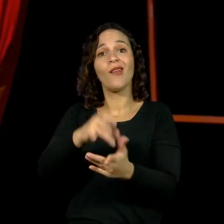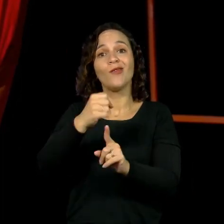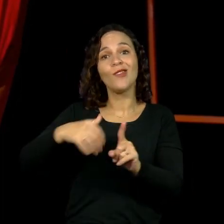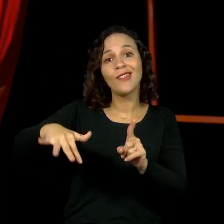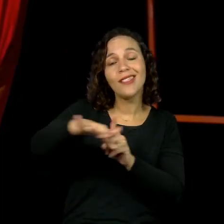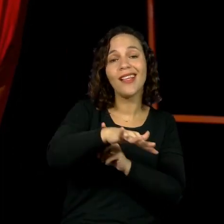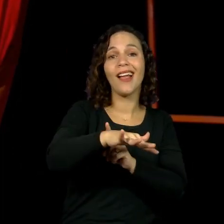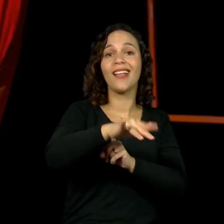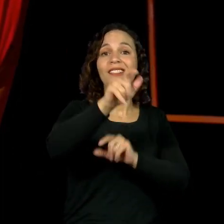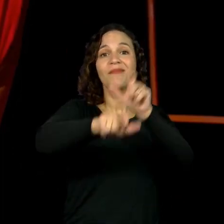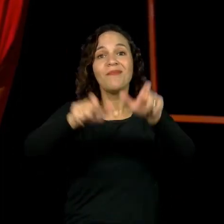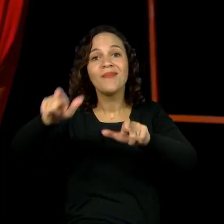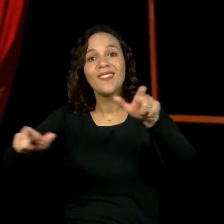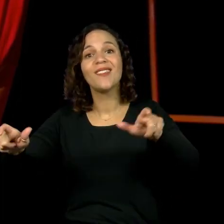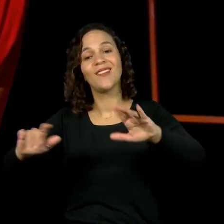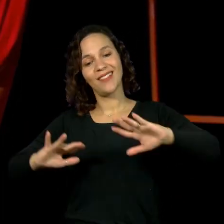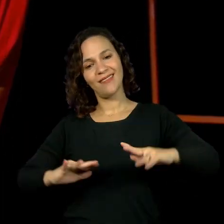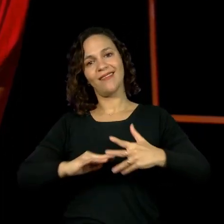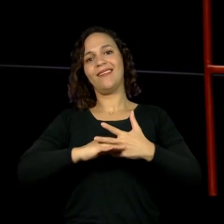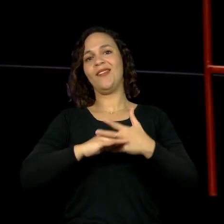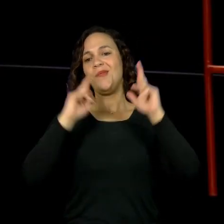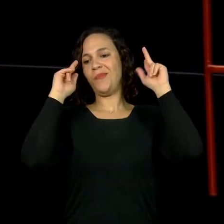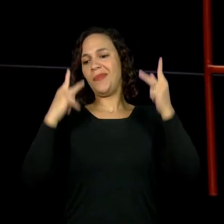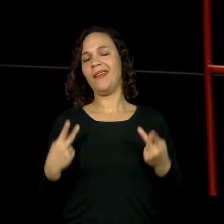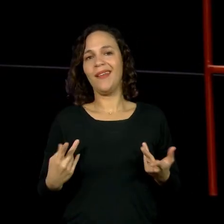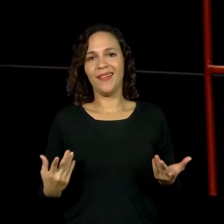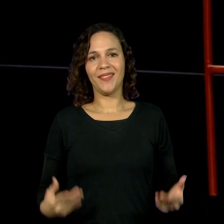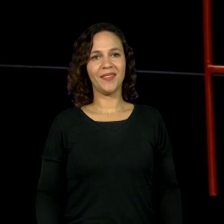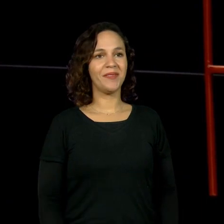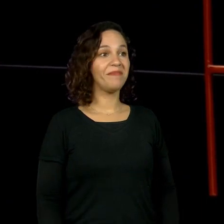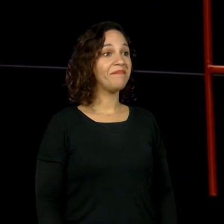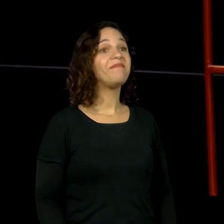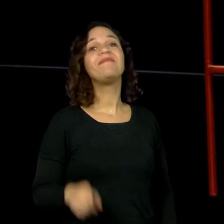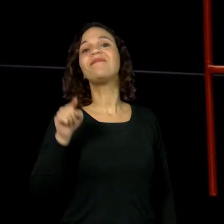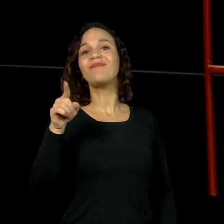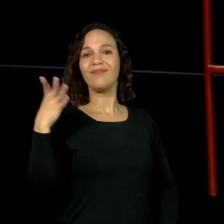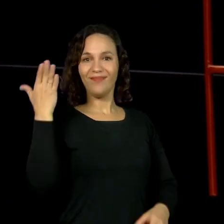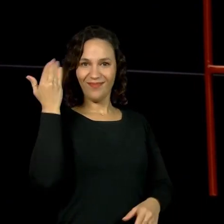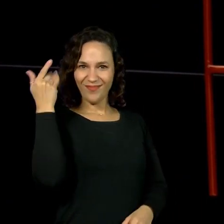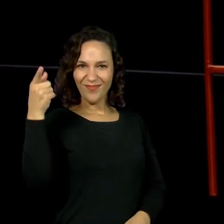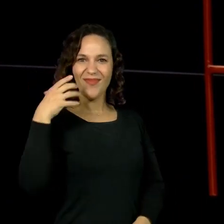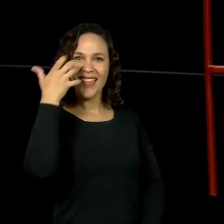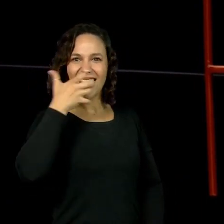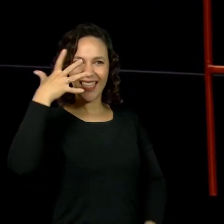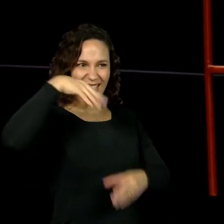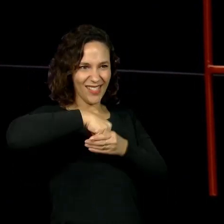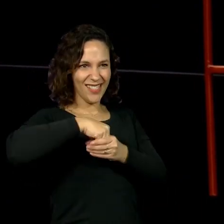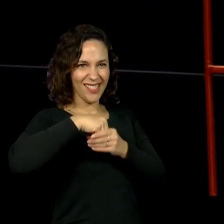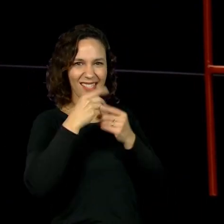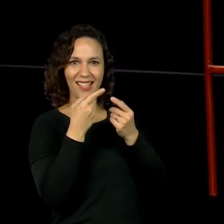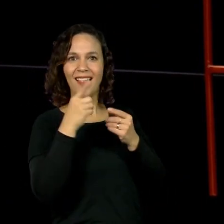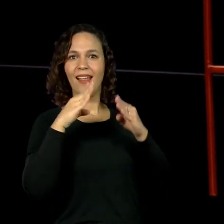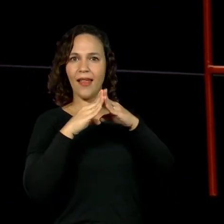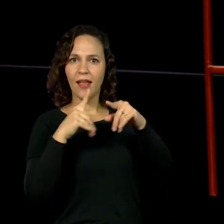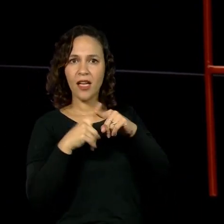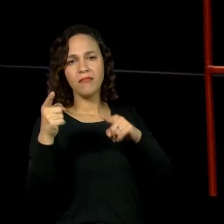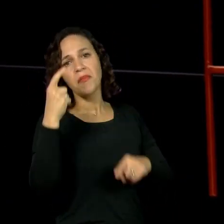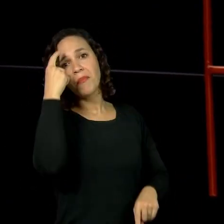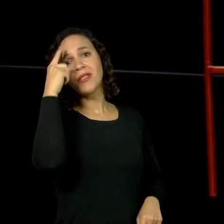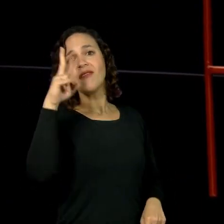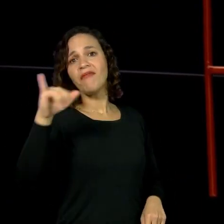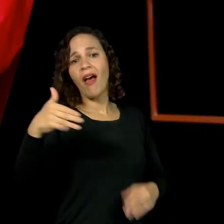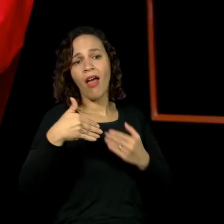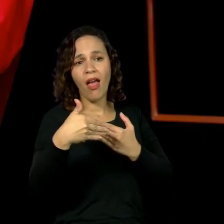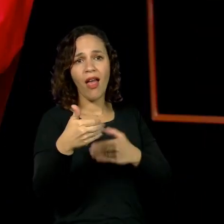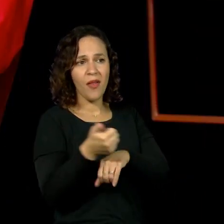do cidadão, das pessoas, do ser humano. Agora, o fato de você cantar na igreja te fazia pensar que você seria um cantor